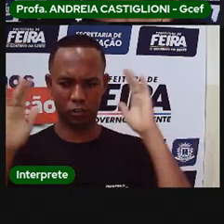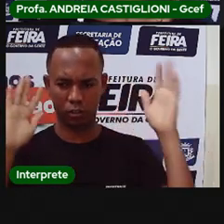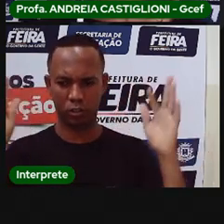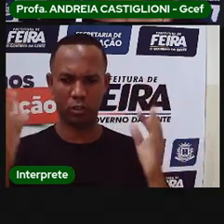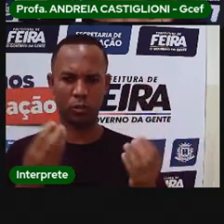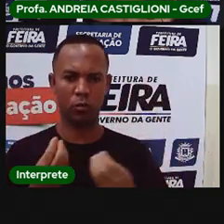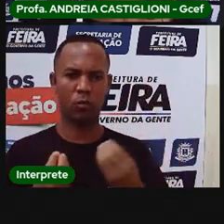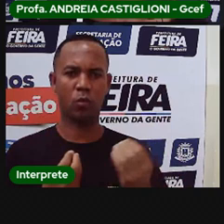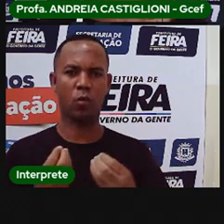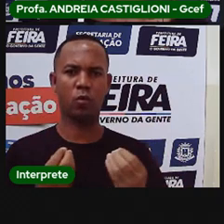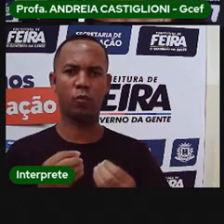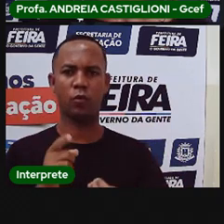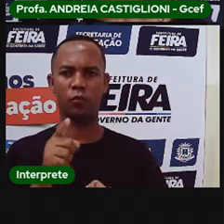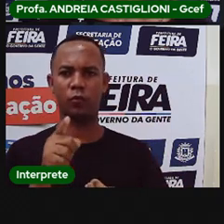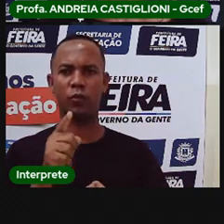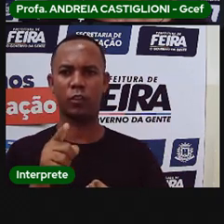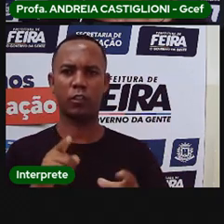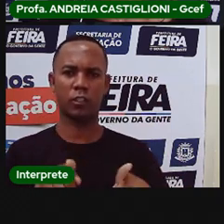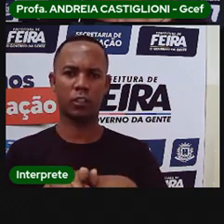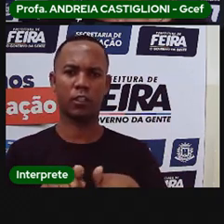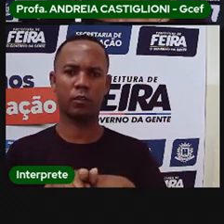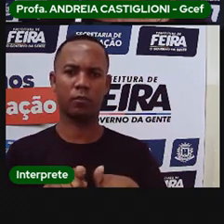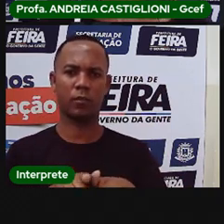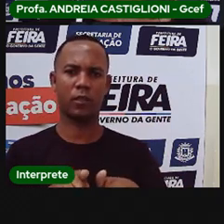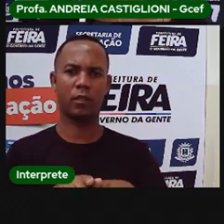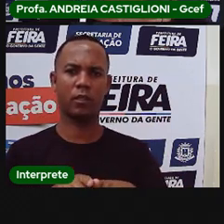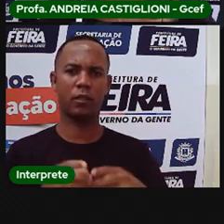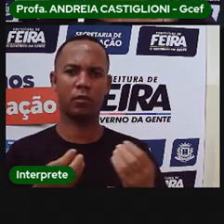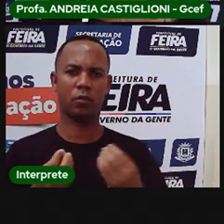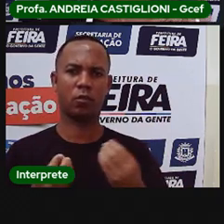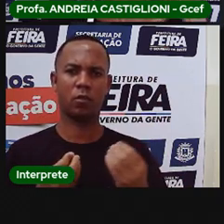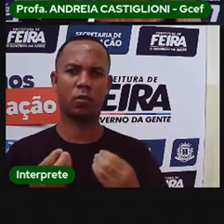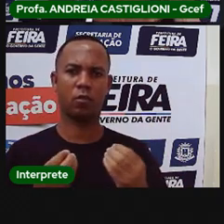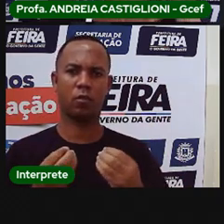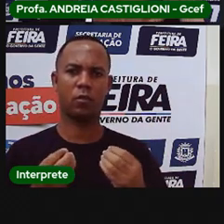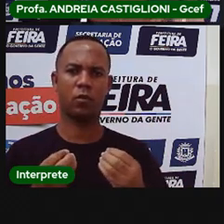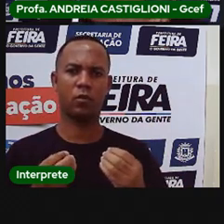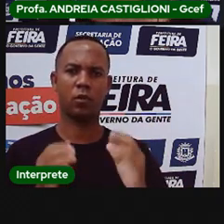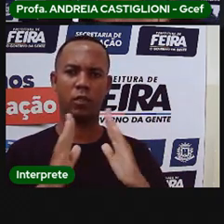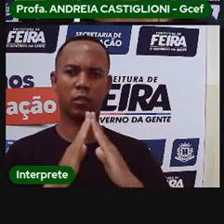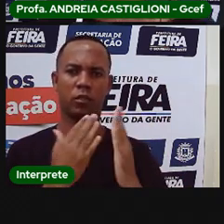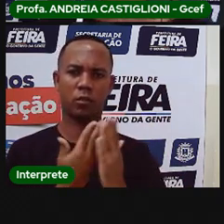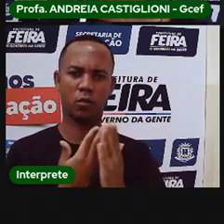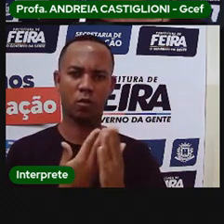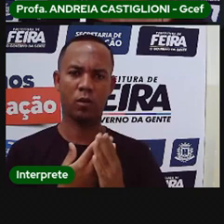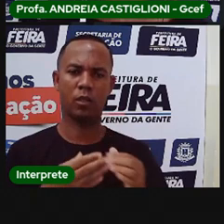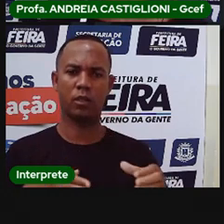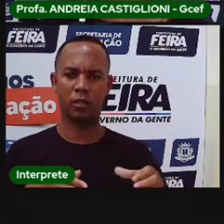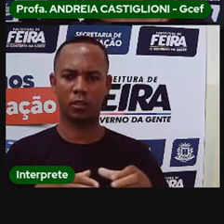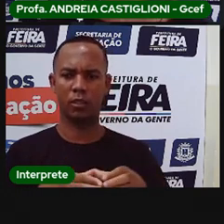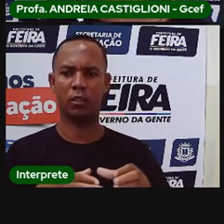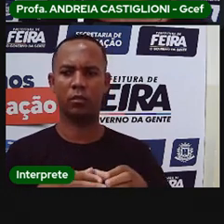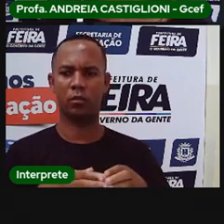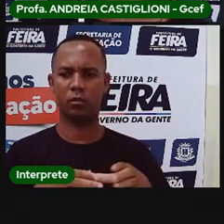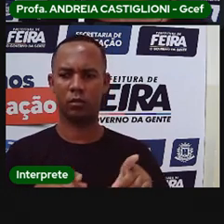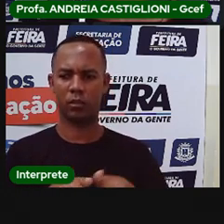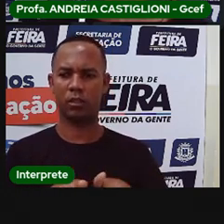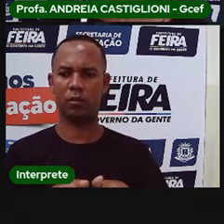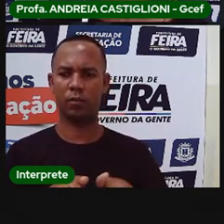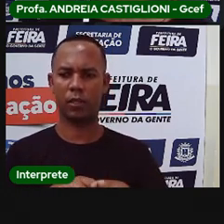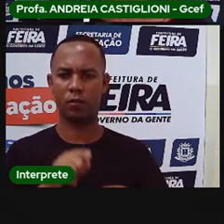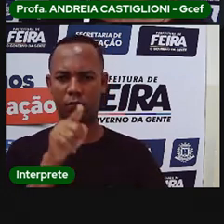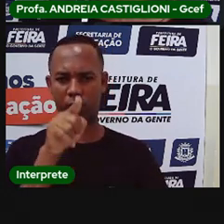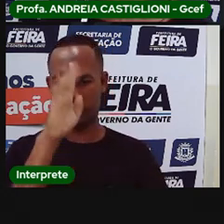o protagonista, como você pode agir dentro do seu contexto escolar, dentro da sua realidade, dentro do que você